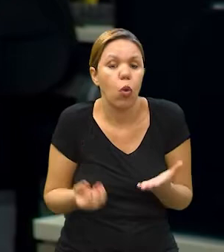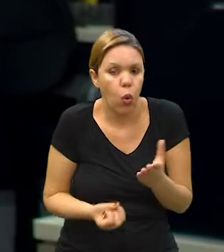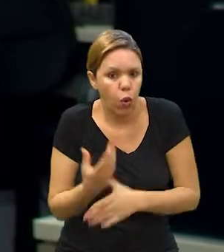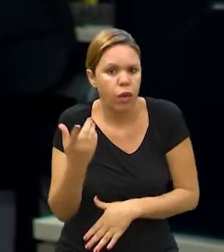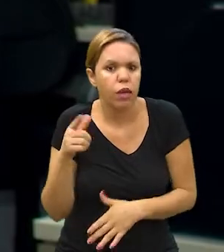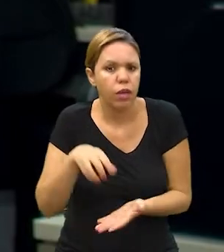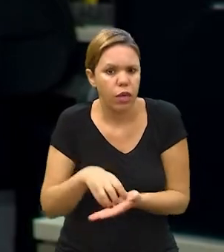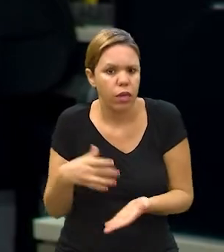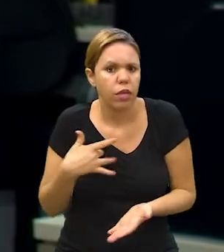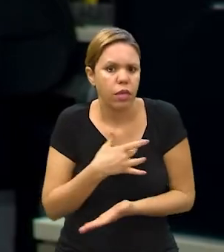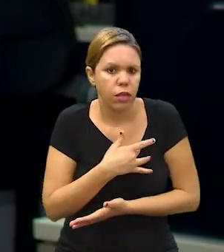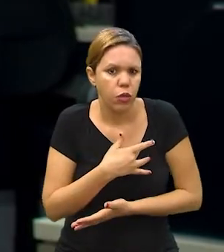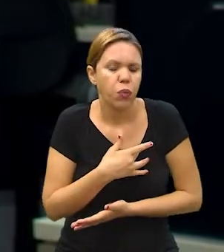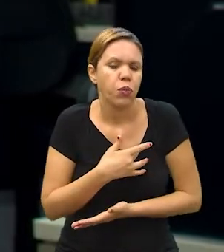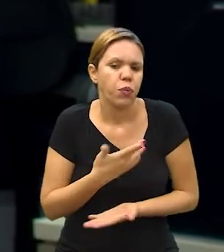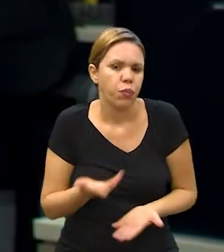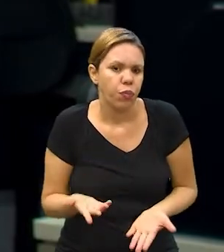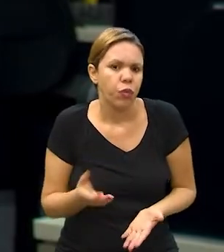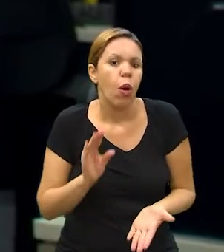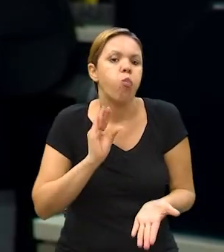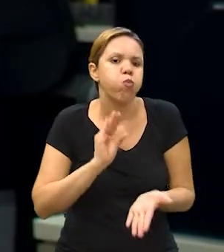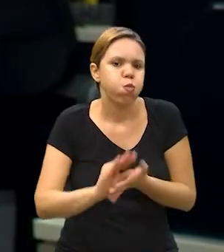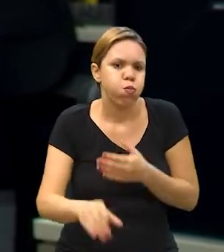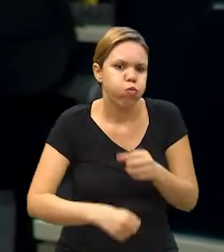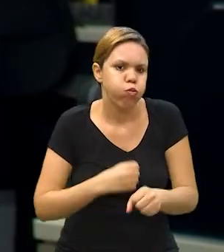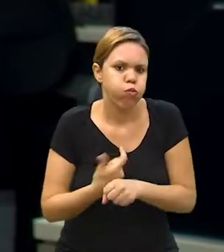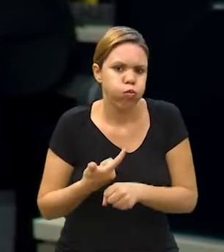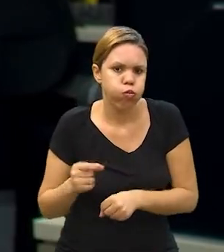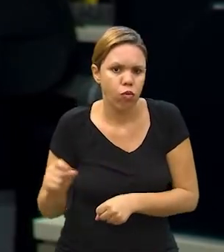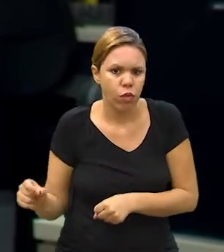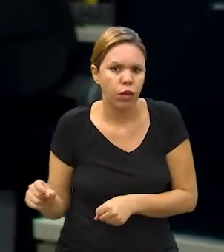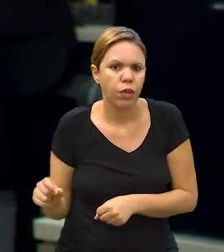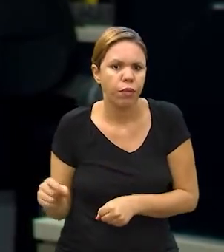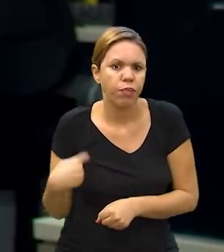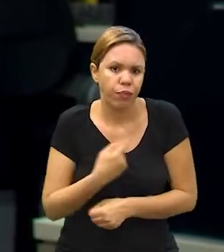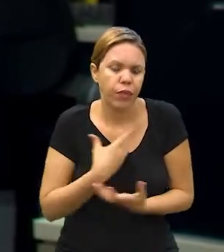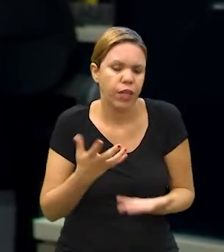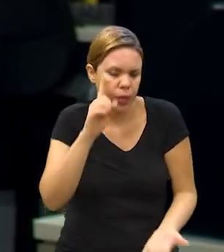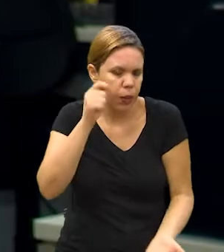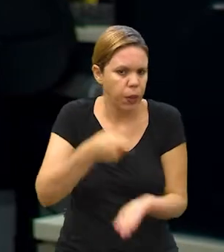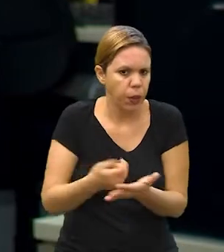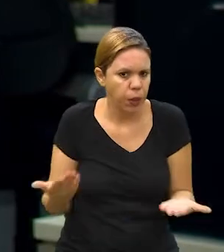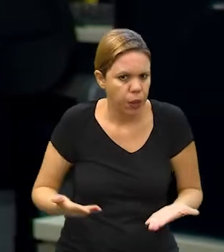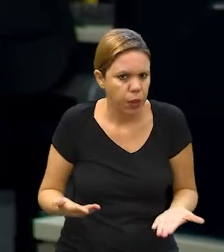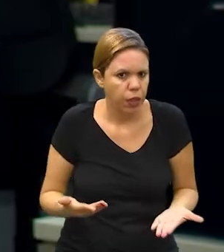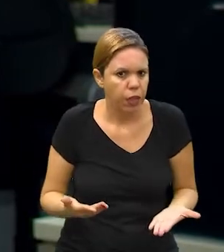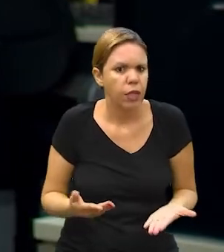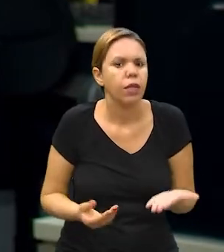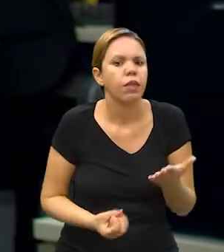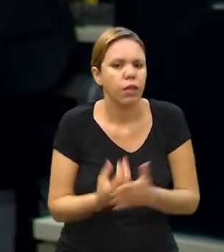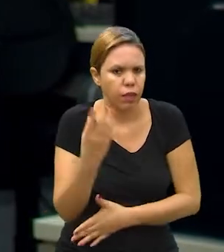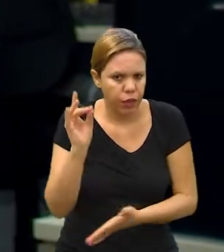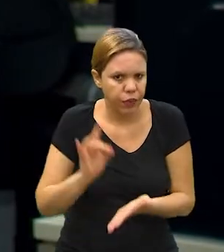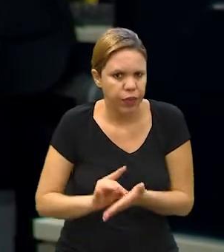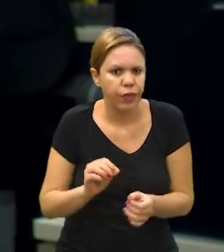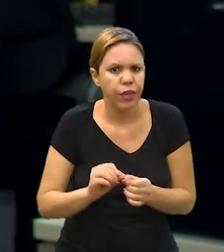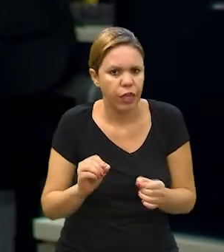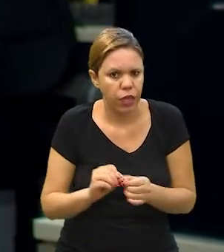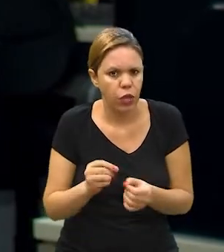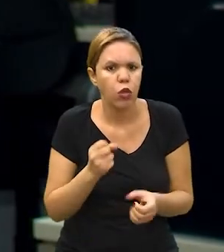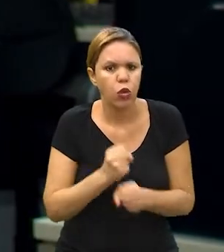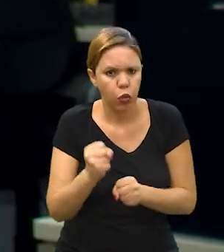está no orçamento para o ano de 2020. Né? O que nós queremos garantir agora é que esse orçamento vai ser executado, que essa obra vai